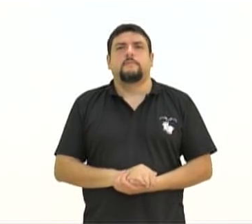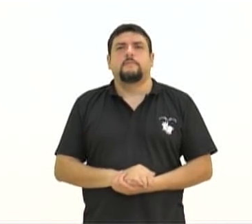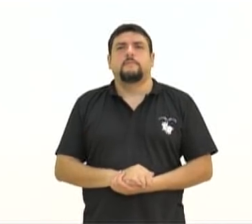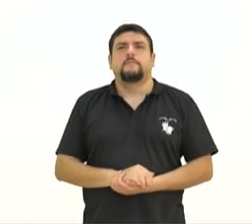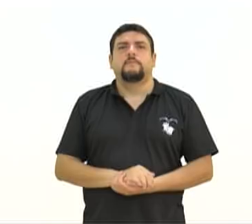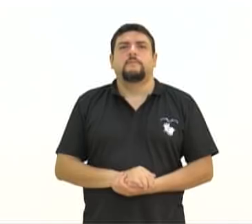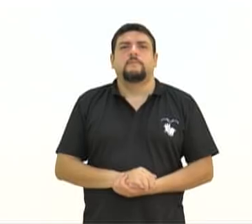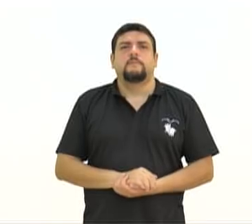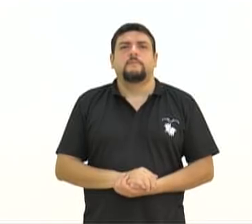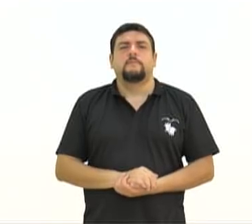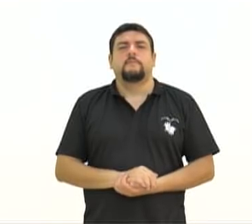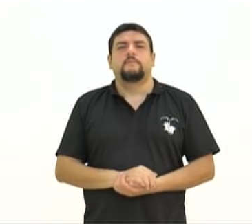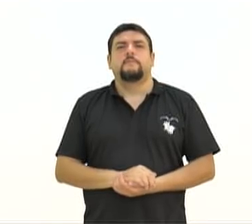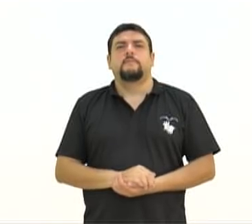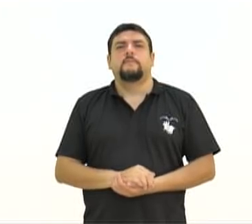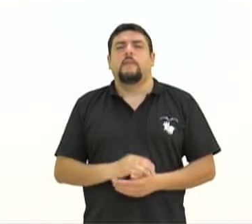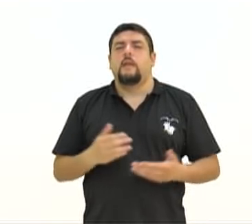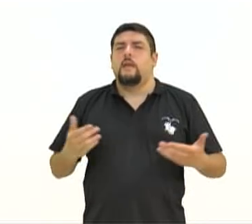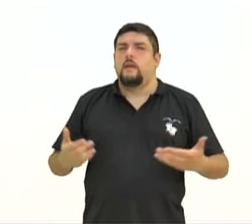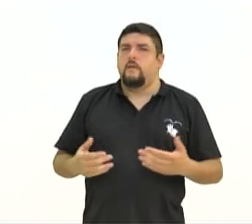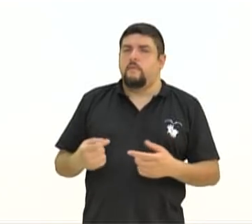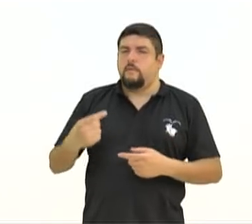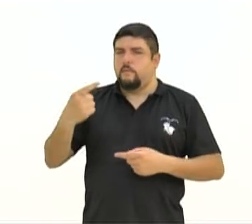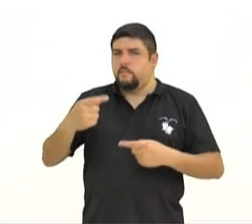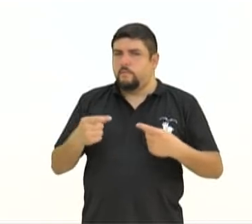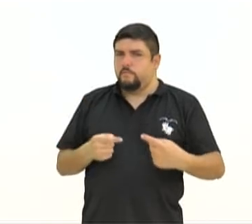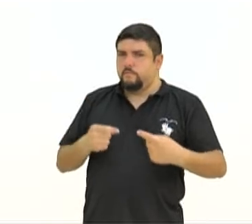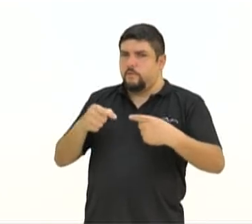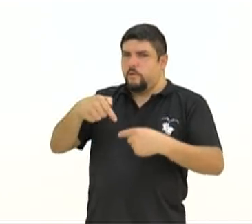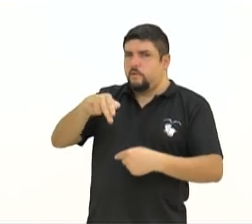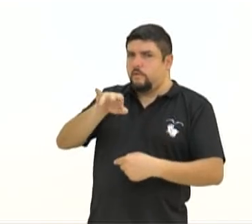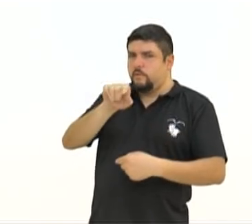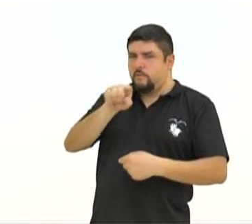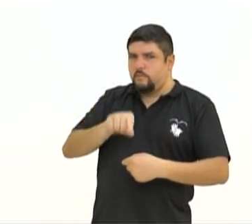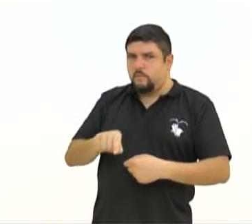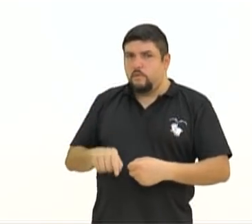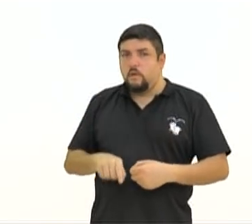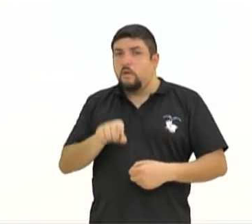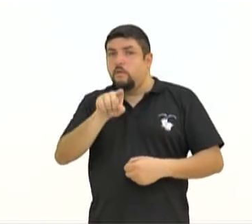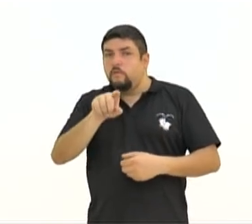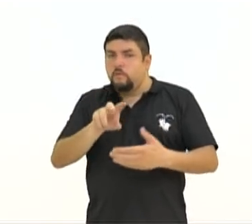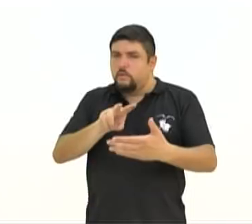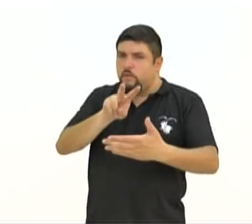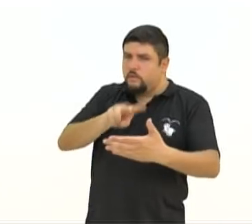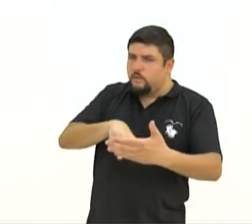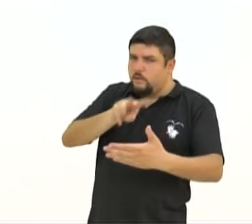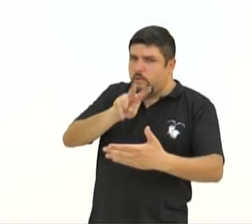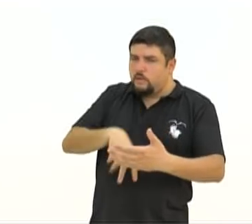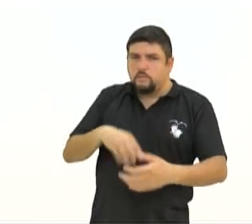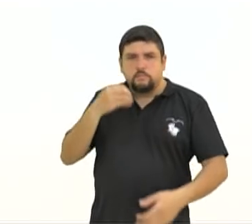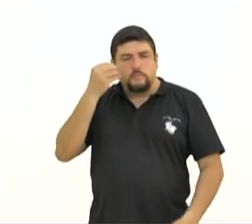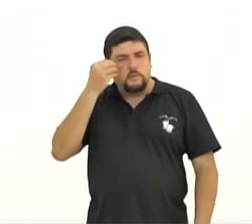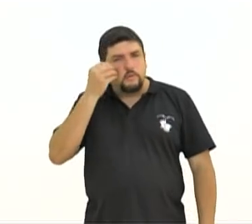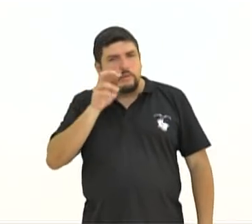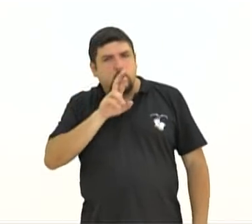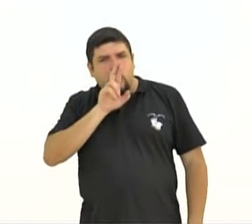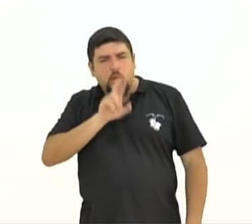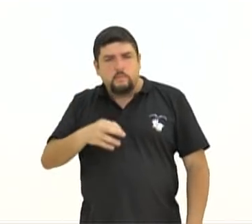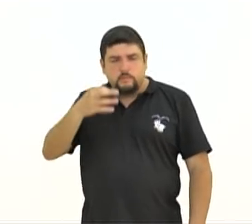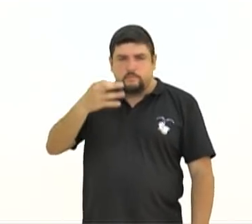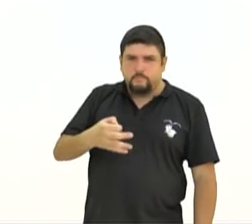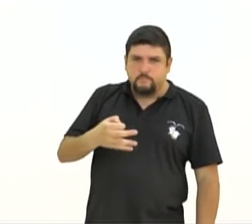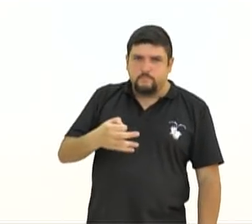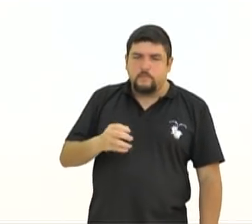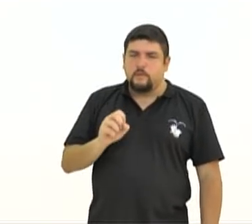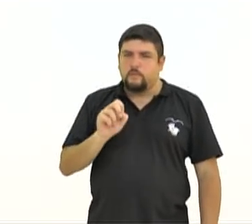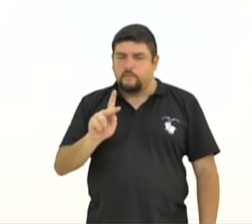certo? Então, vamos para o nosso primeiro quiz. Eu vou dar um tempo para vocês ler o enunciado e tentar assinalar uma das